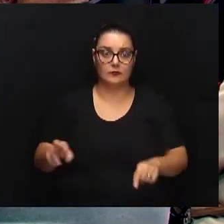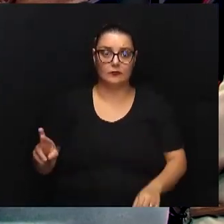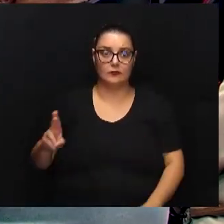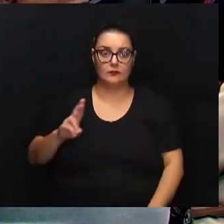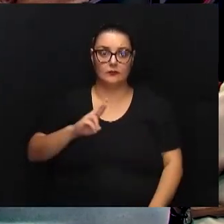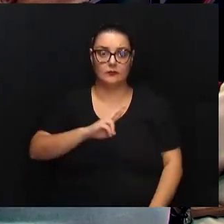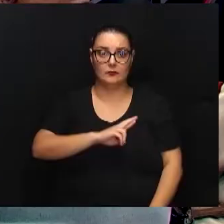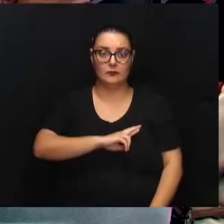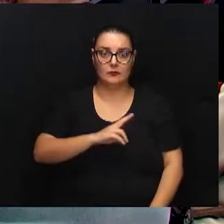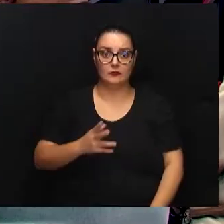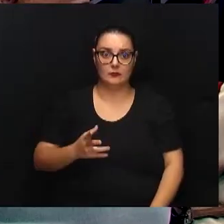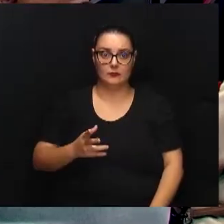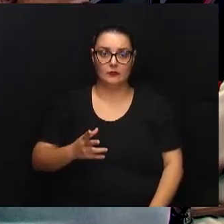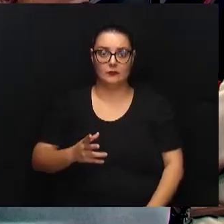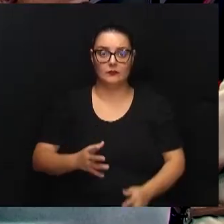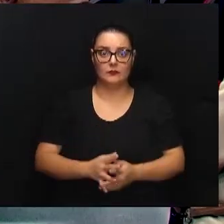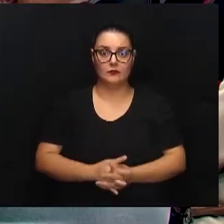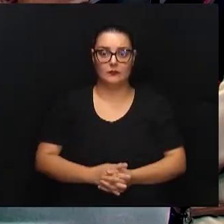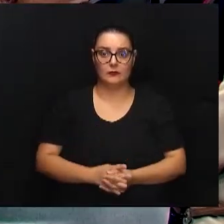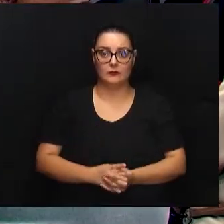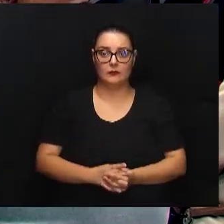E além da questão da